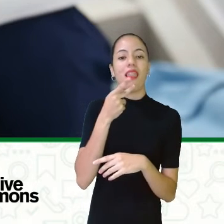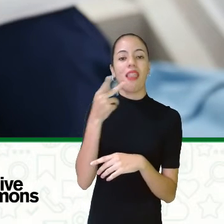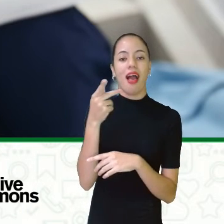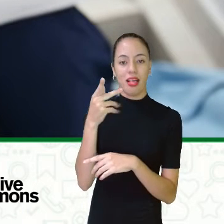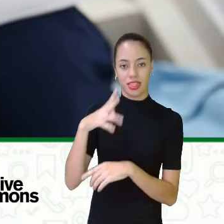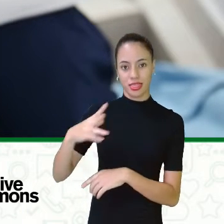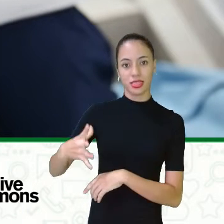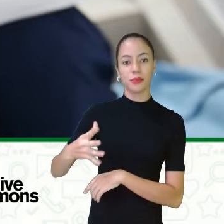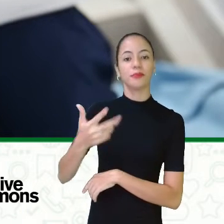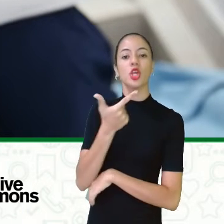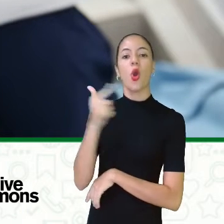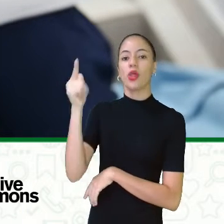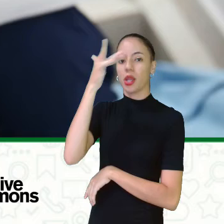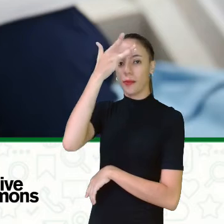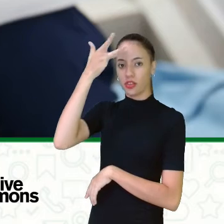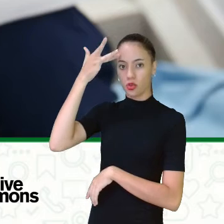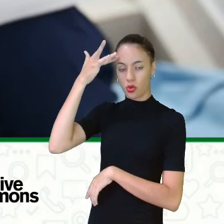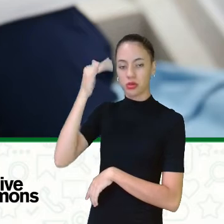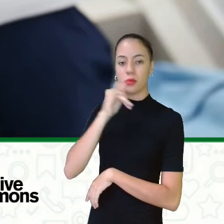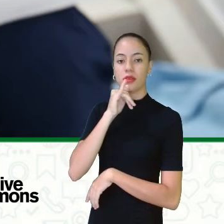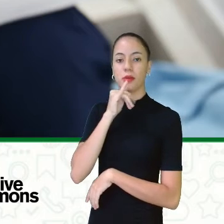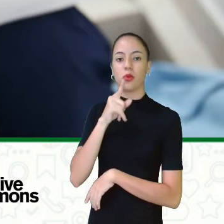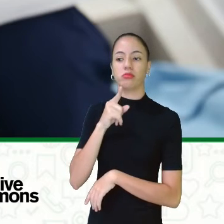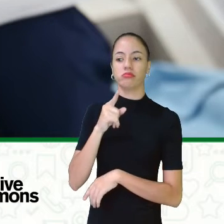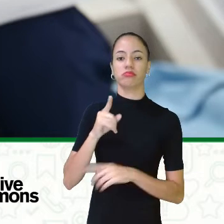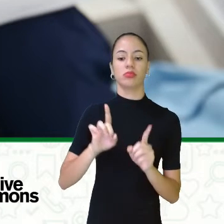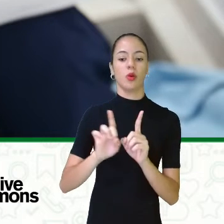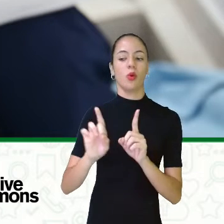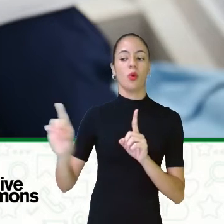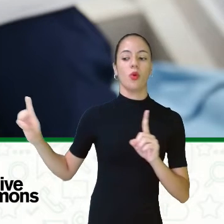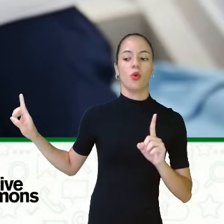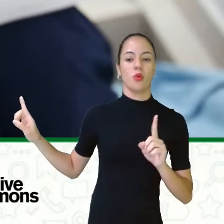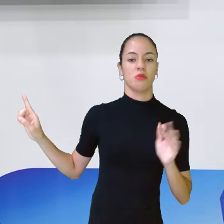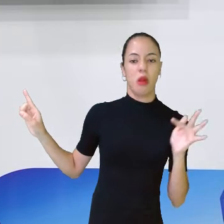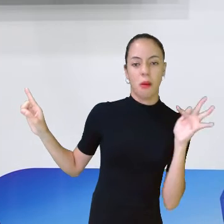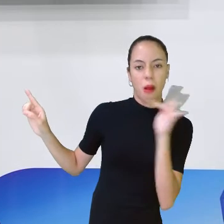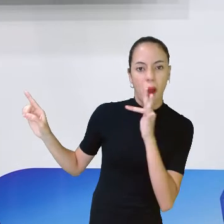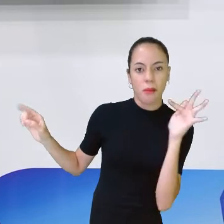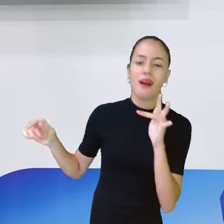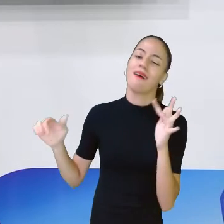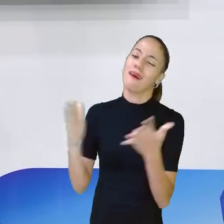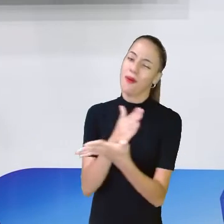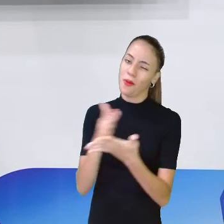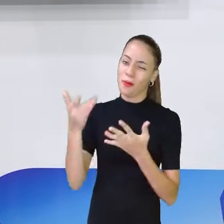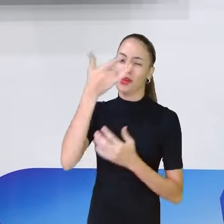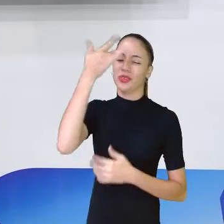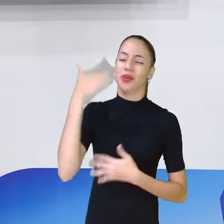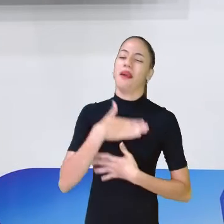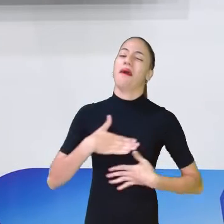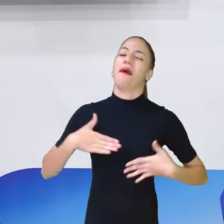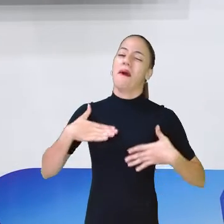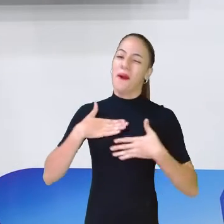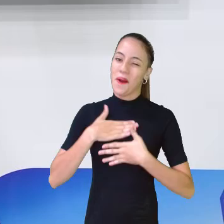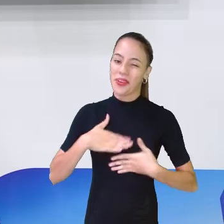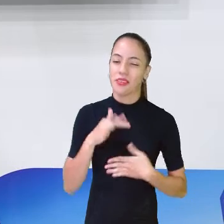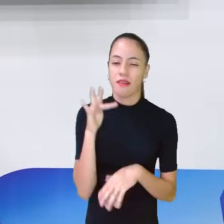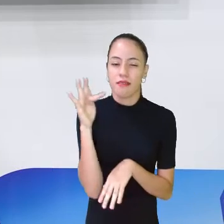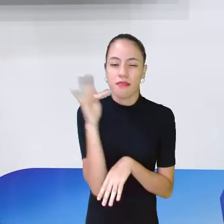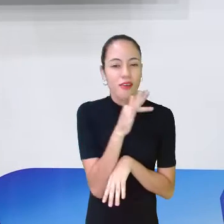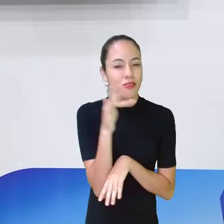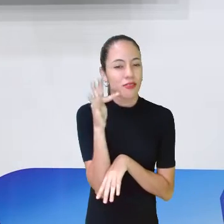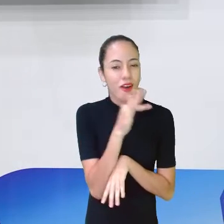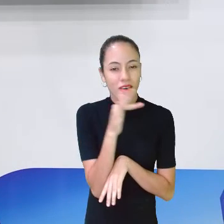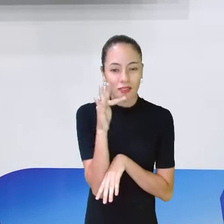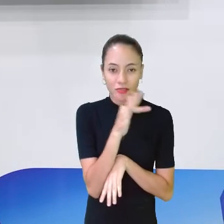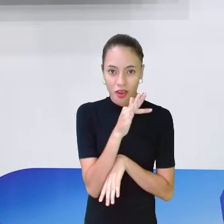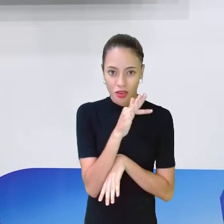das pessoas, né? Eita, tem gente que gosta, professor, de soltar umas fofocas de vez em quando, viu? É? Rapaz, eu falei